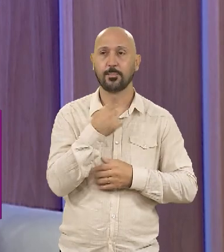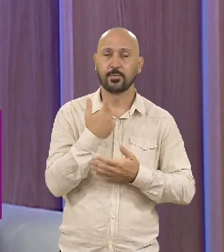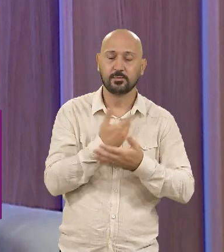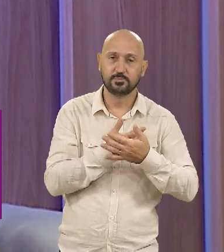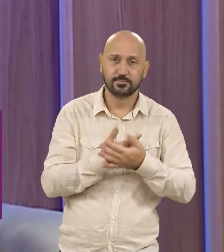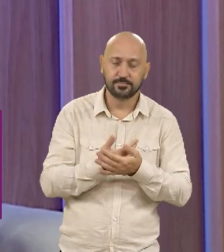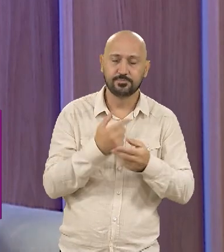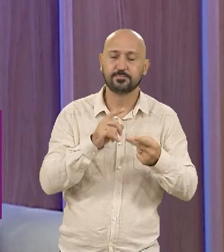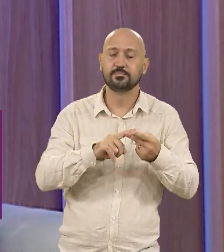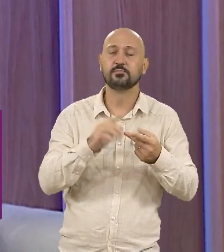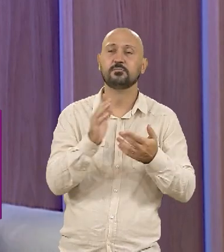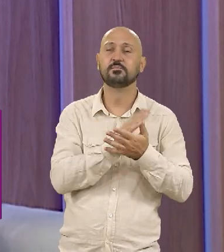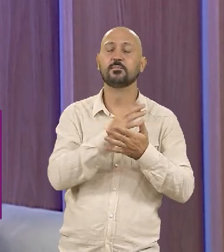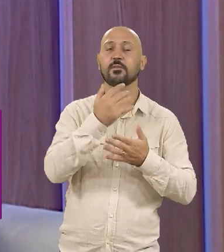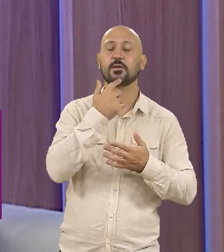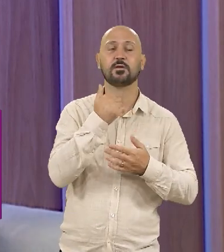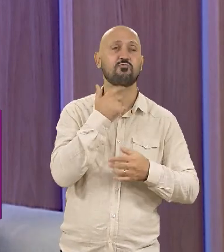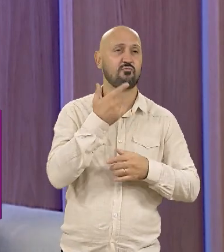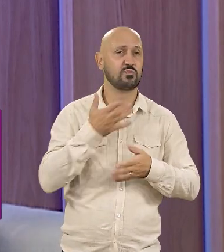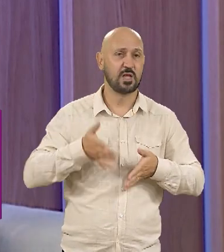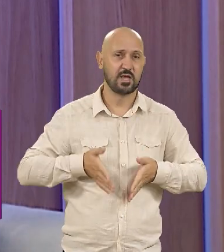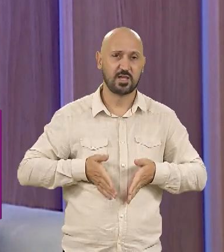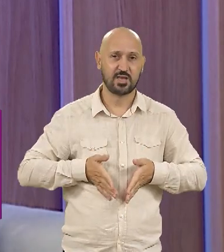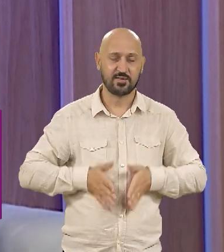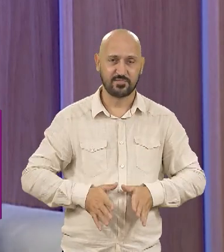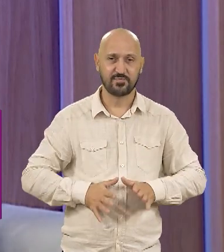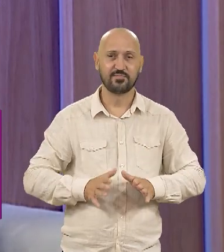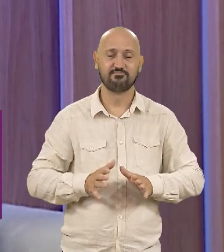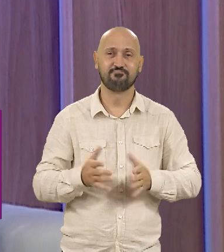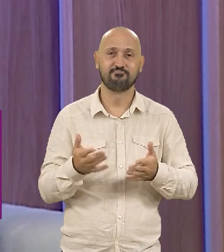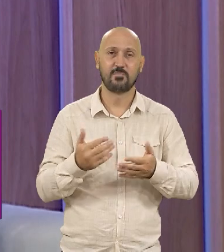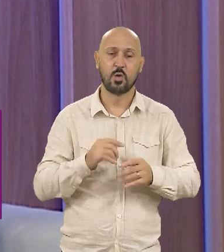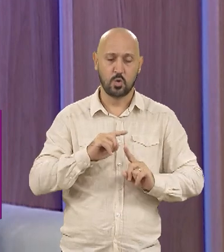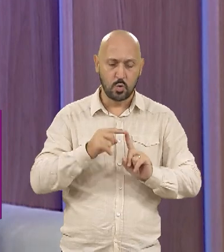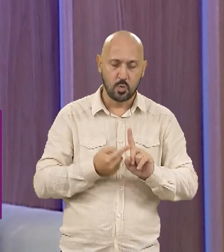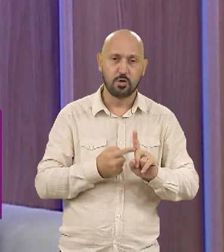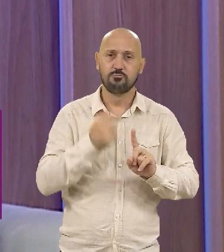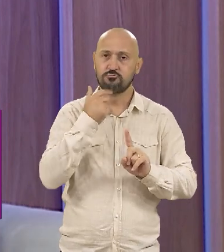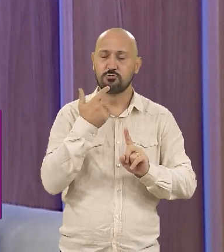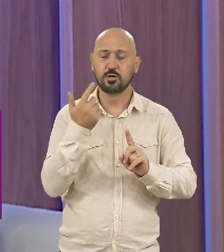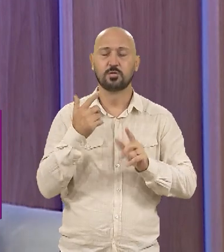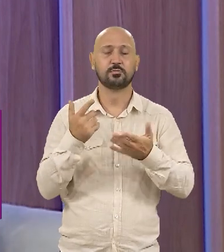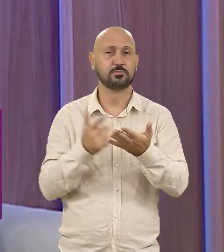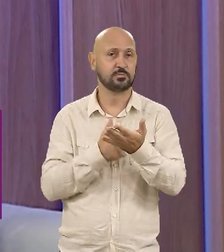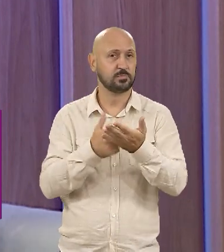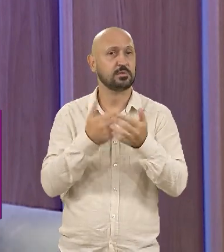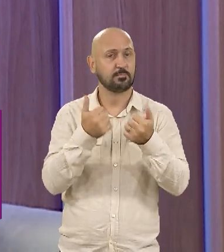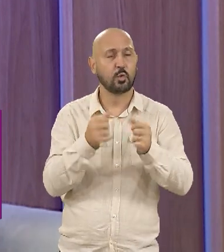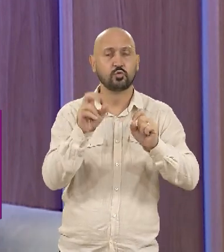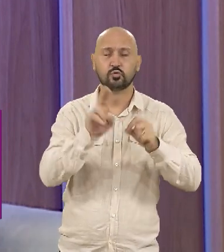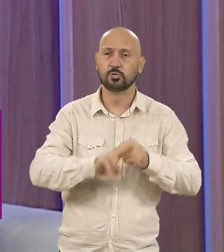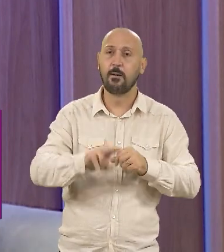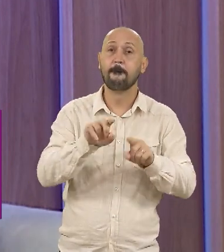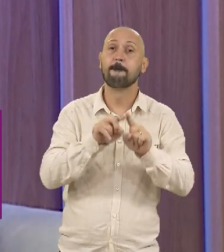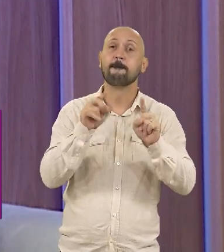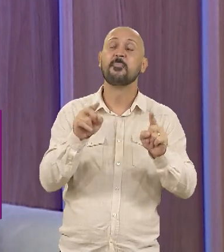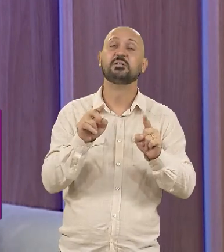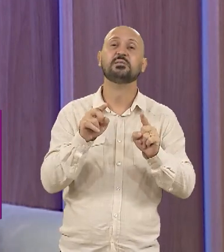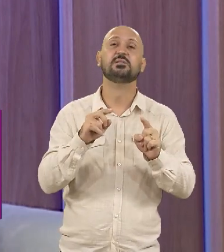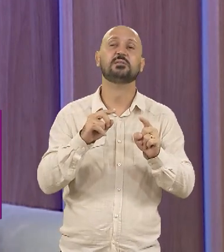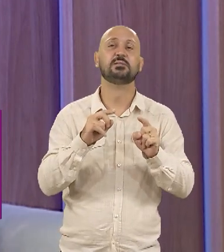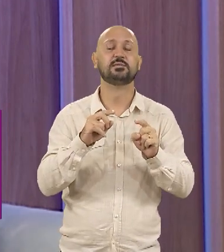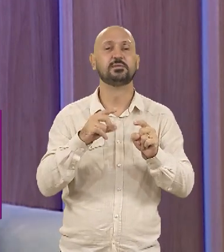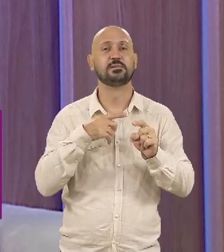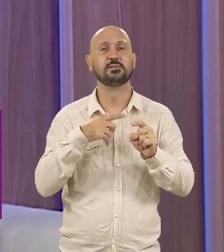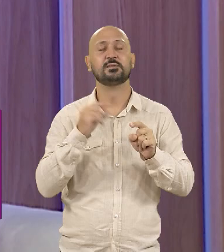são coisas que a própria literatura nos traz, né? Mas a gente precisa estar muito atento como que